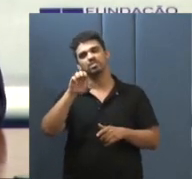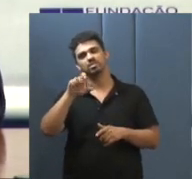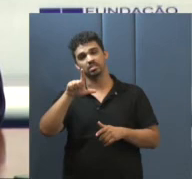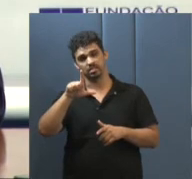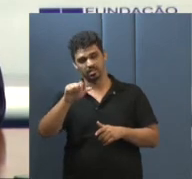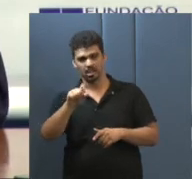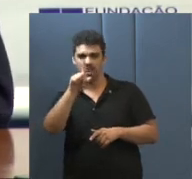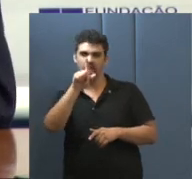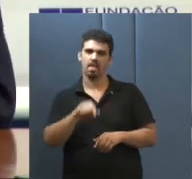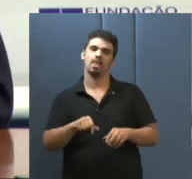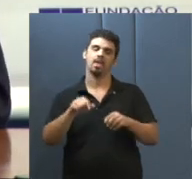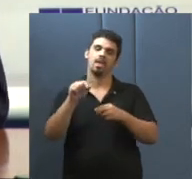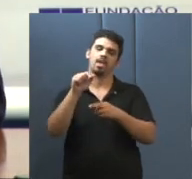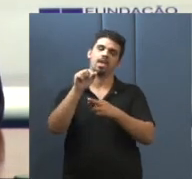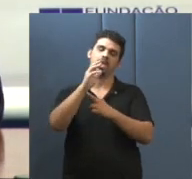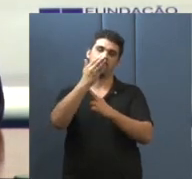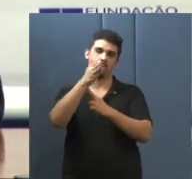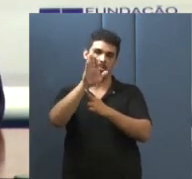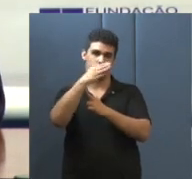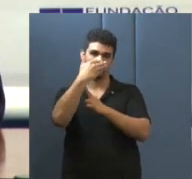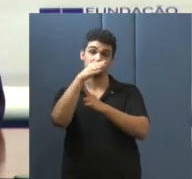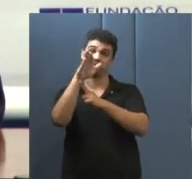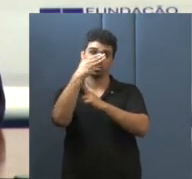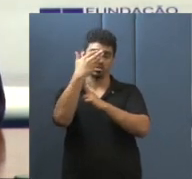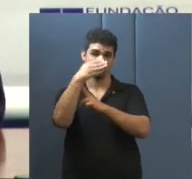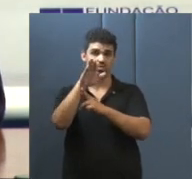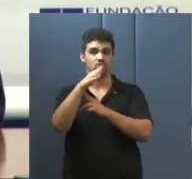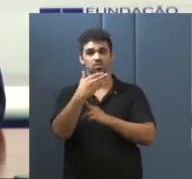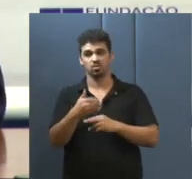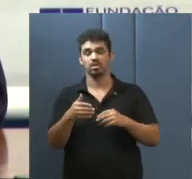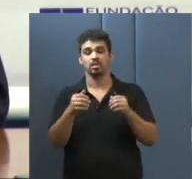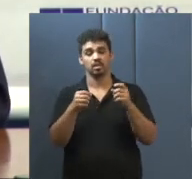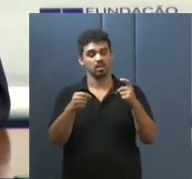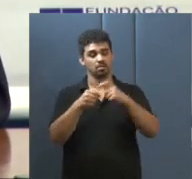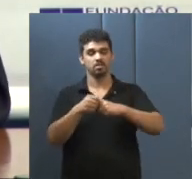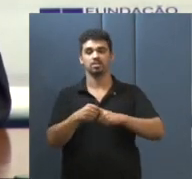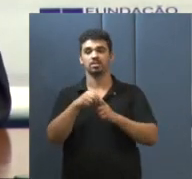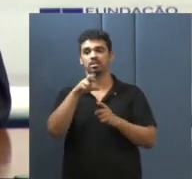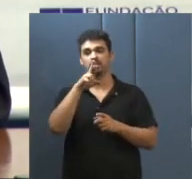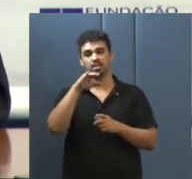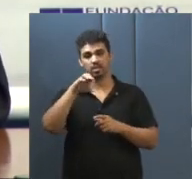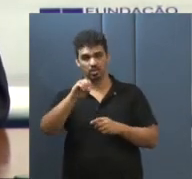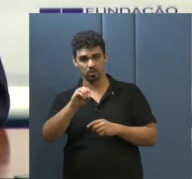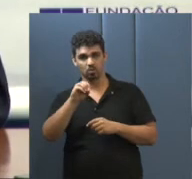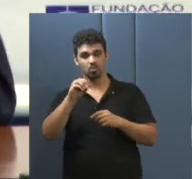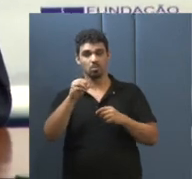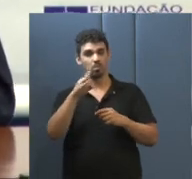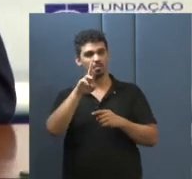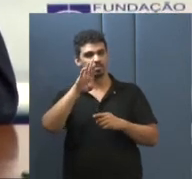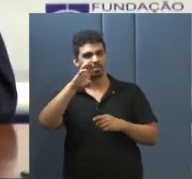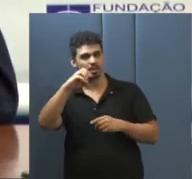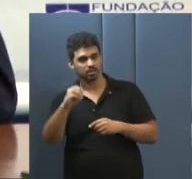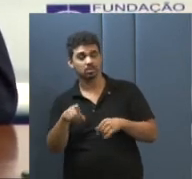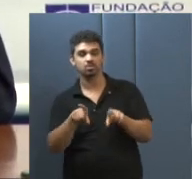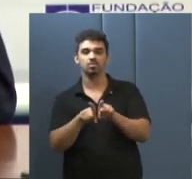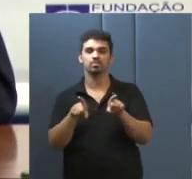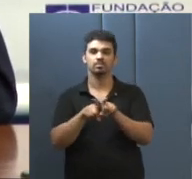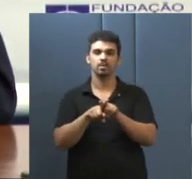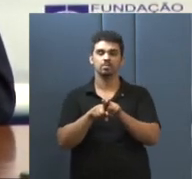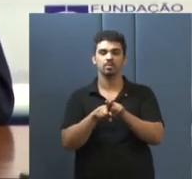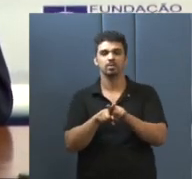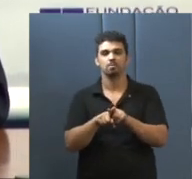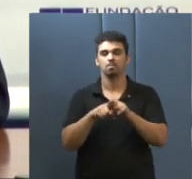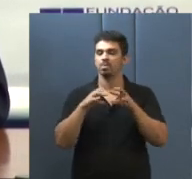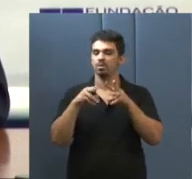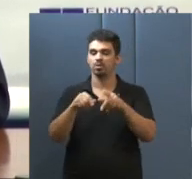estreita e profícua que nós temos mantido entre o Instituto Rio Branco e a FUNAG. Os vídeos dessas palestras, como todos os